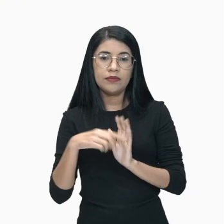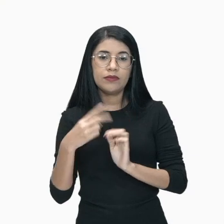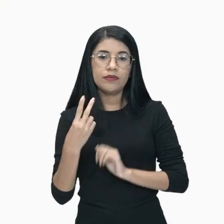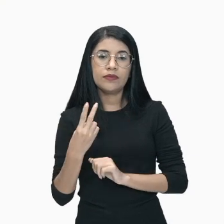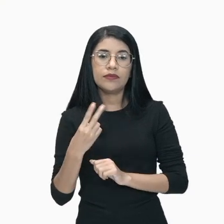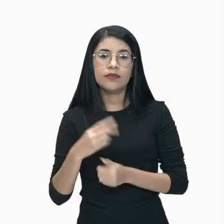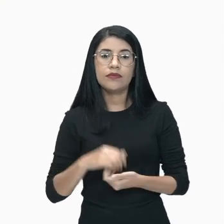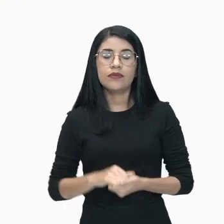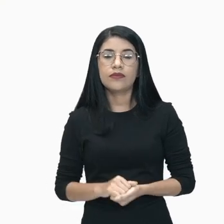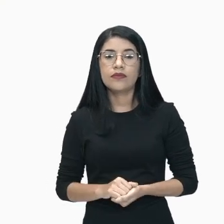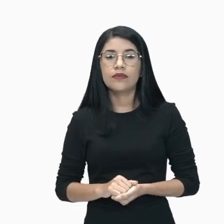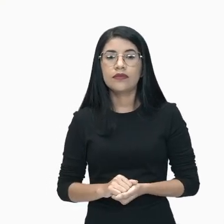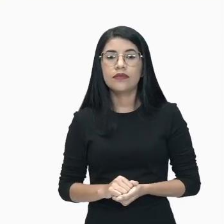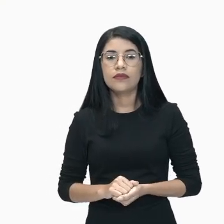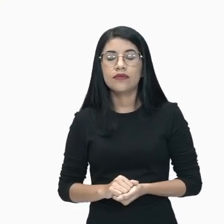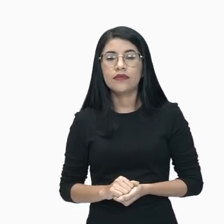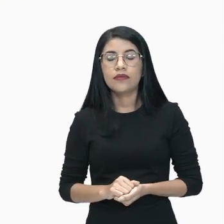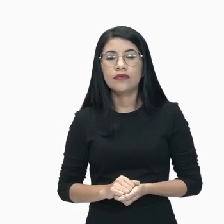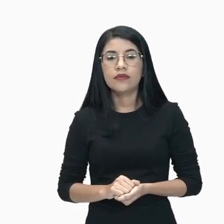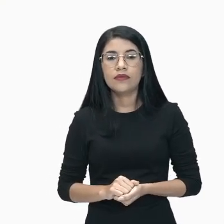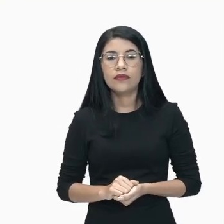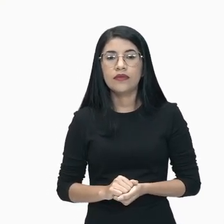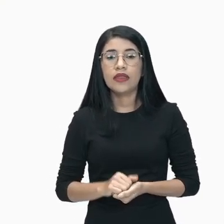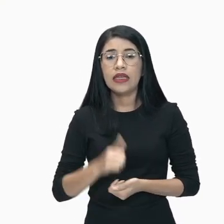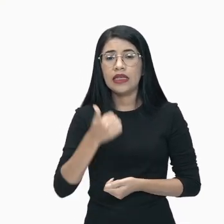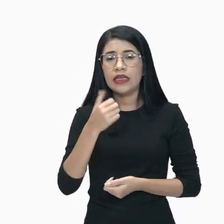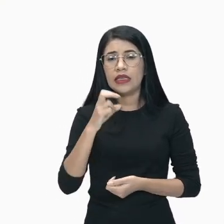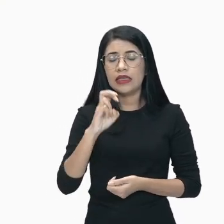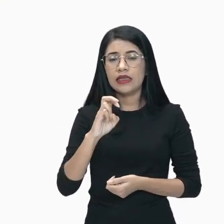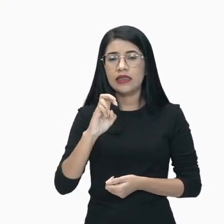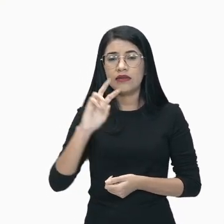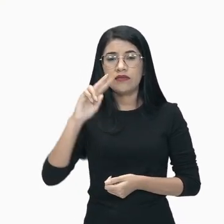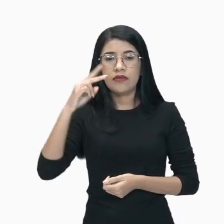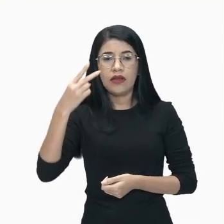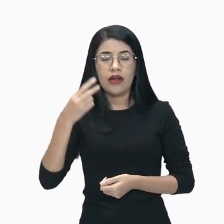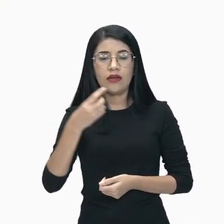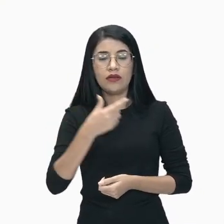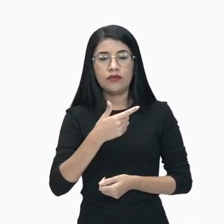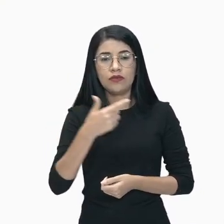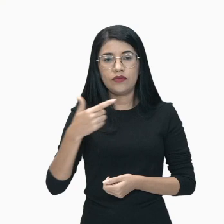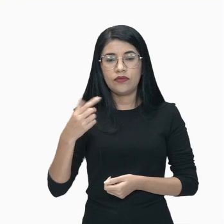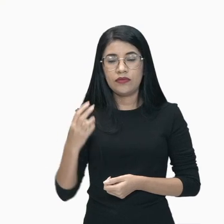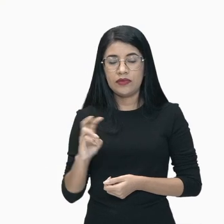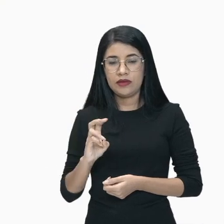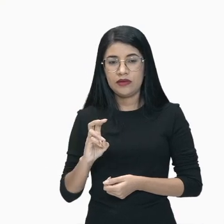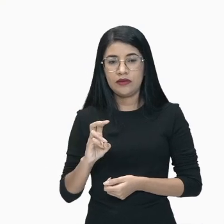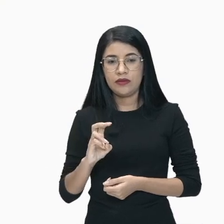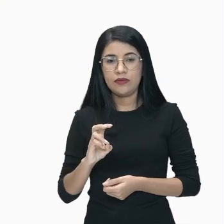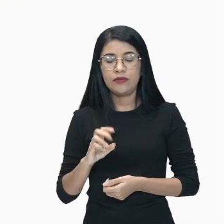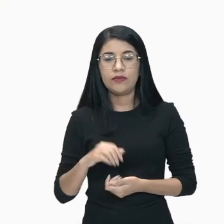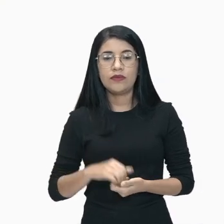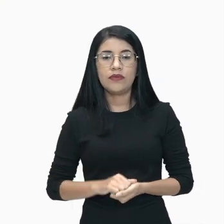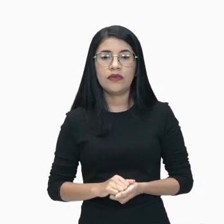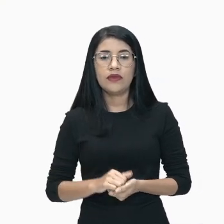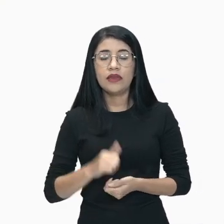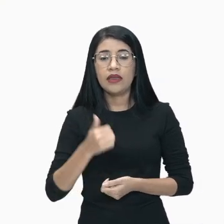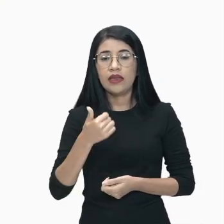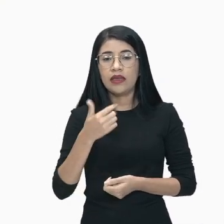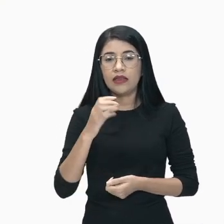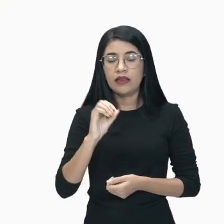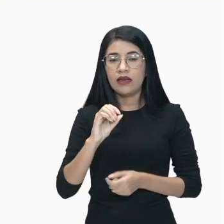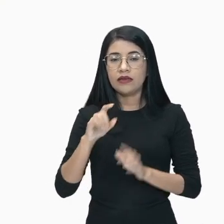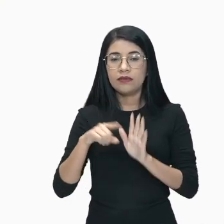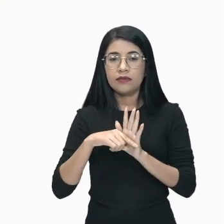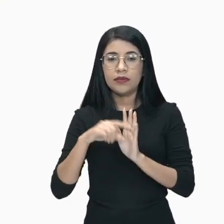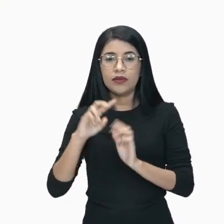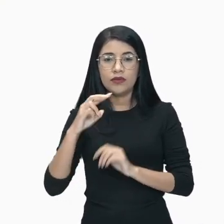2, bem aqui. E aqui 15 ao quadrado é 225. E 10 a menos 2 ao quadrado é 10 a menos